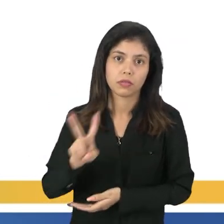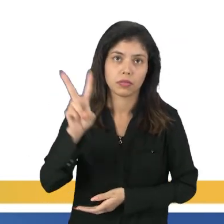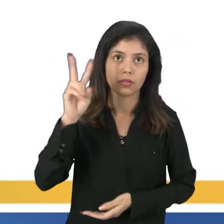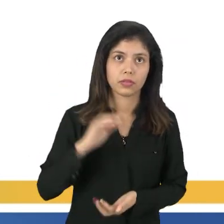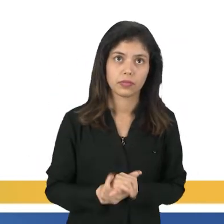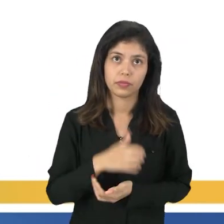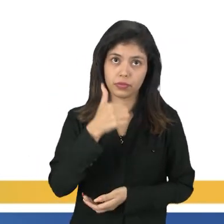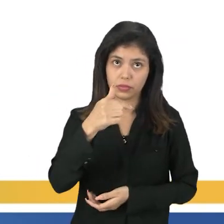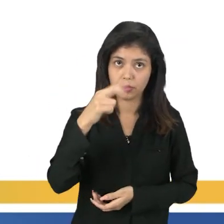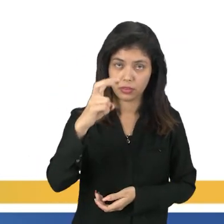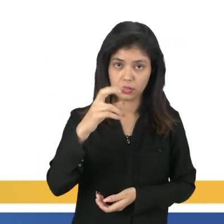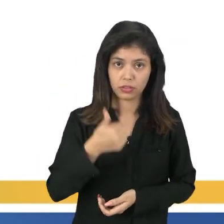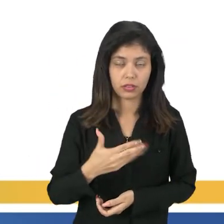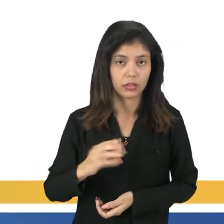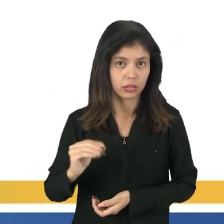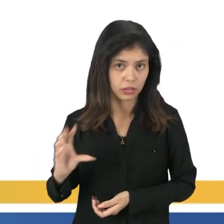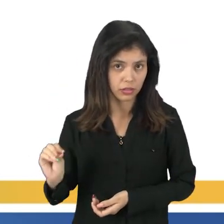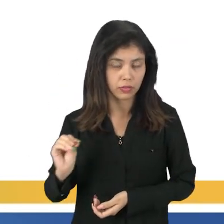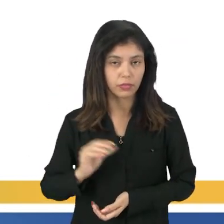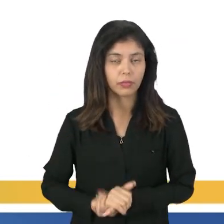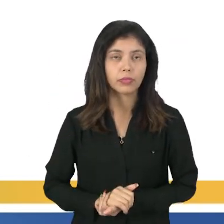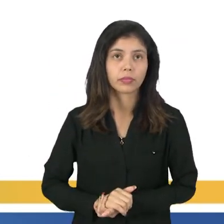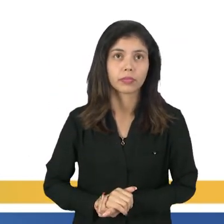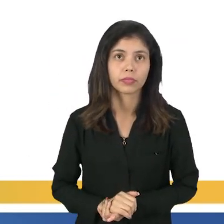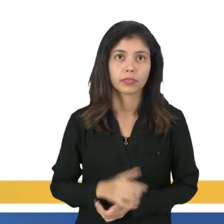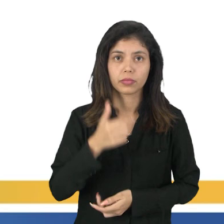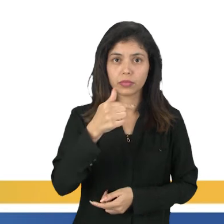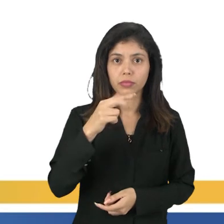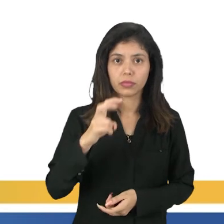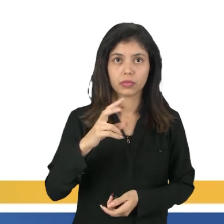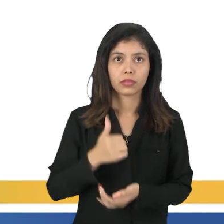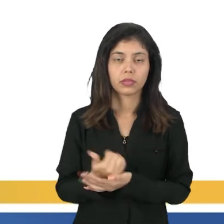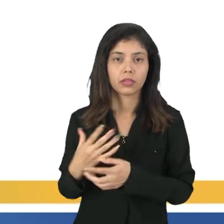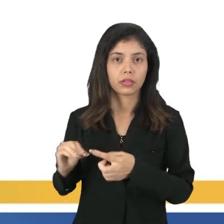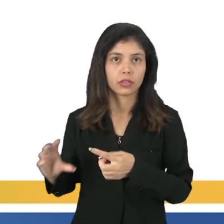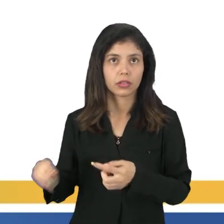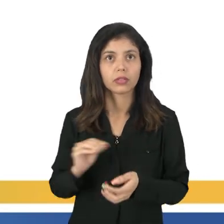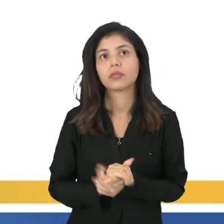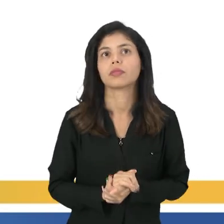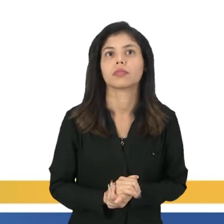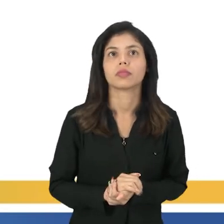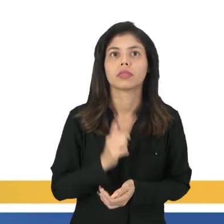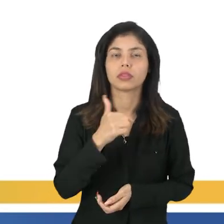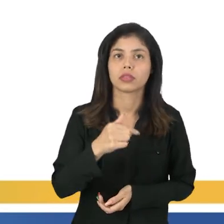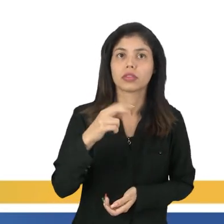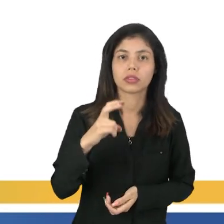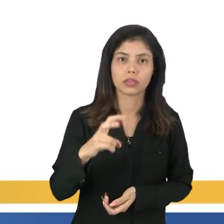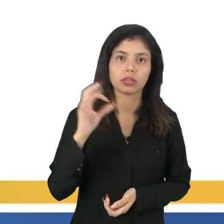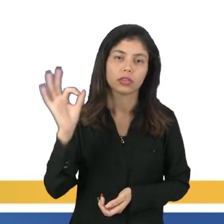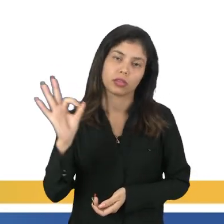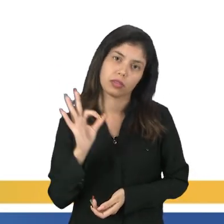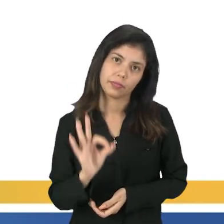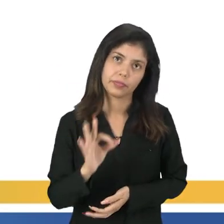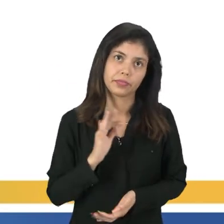de 75 sobre 100, 75 centésimos, ou seja, eu vou ter